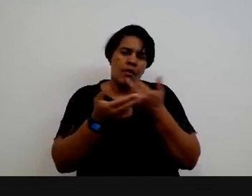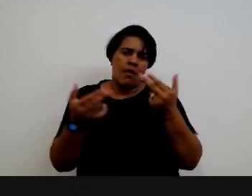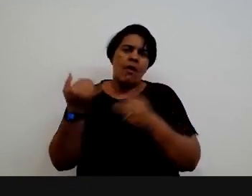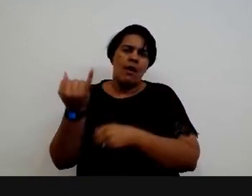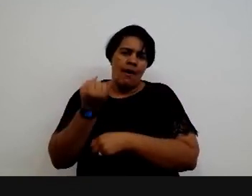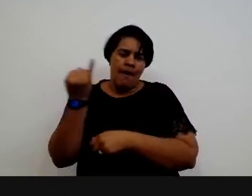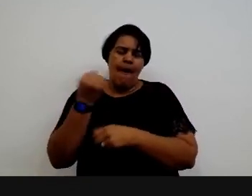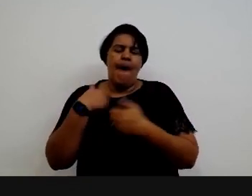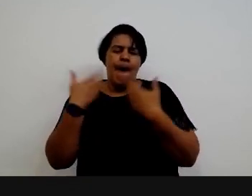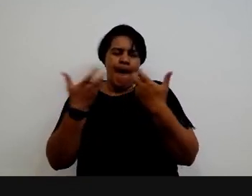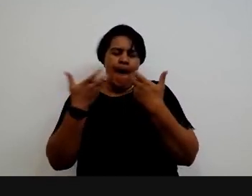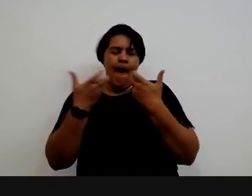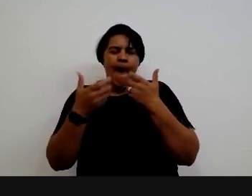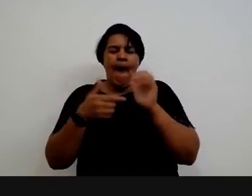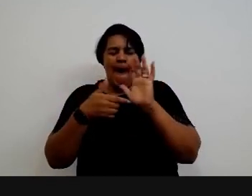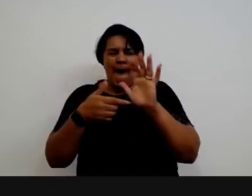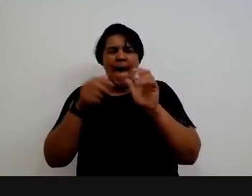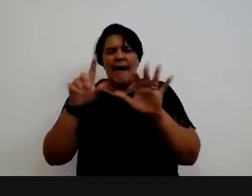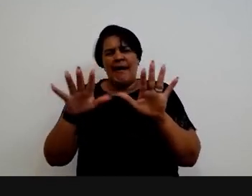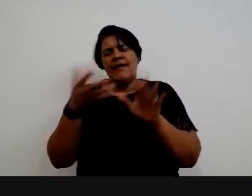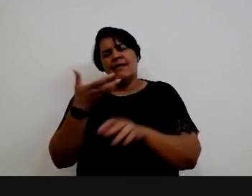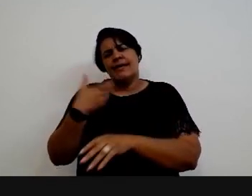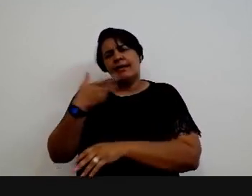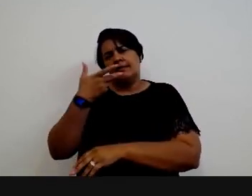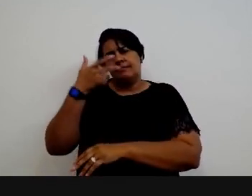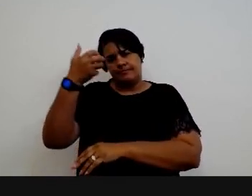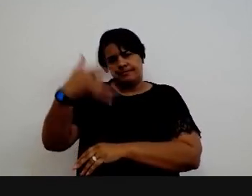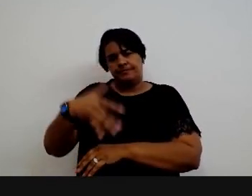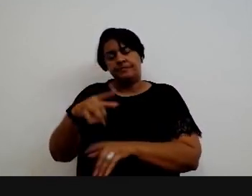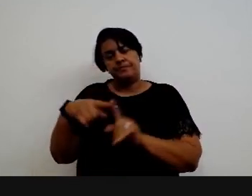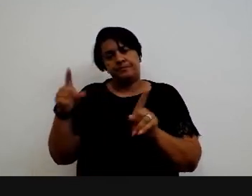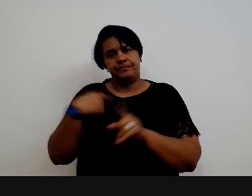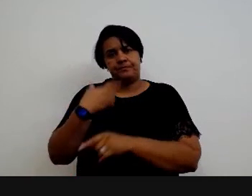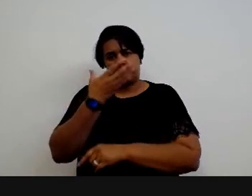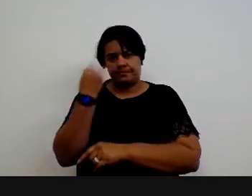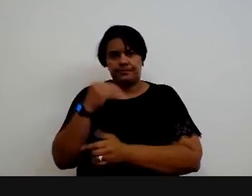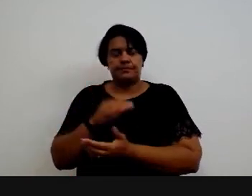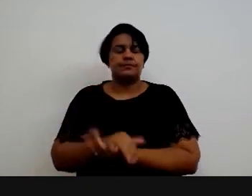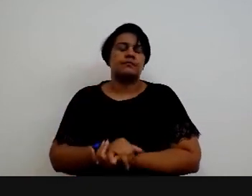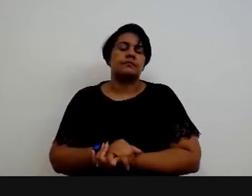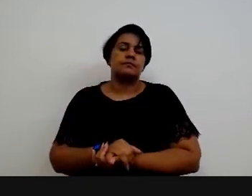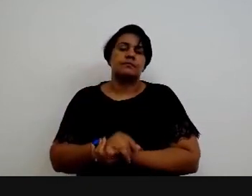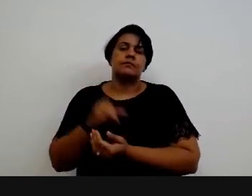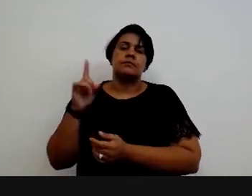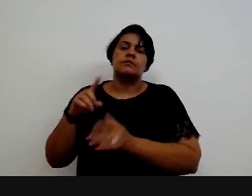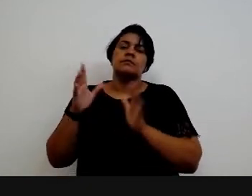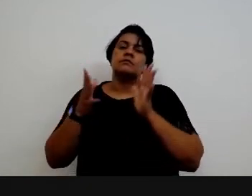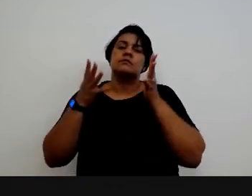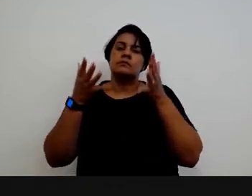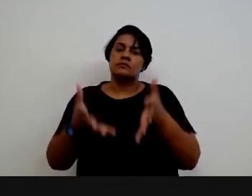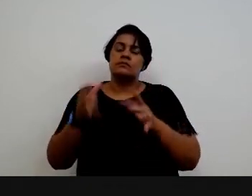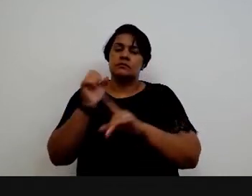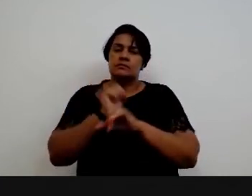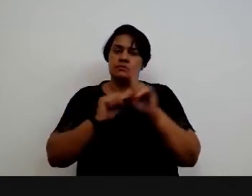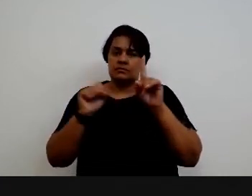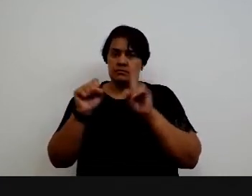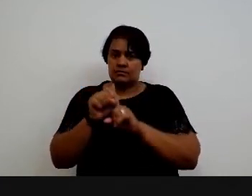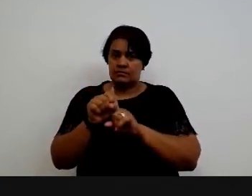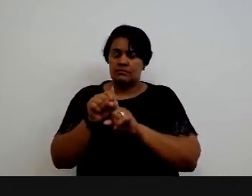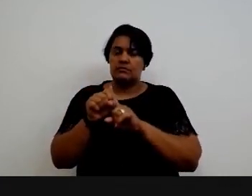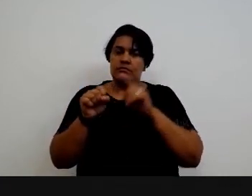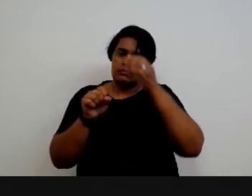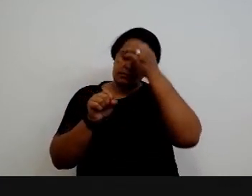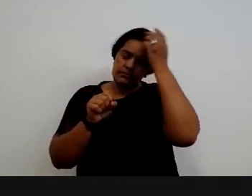eu iria trazer na minha fala e acabei não trazendo, que é a participação da sociedade civil, do terceiro